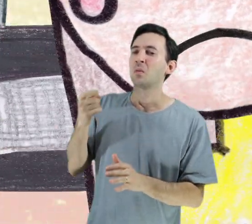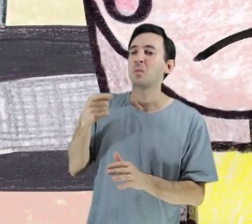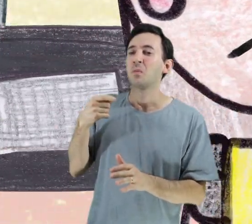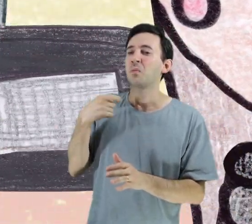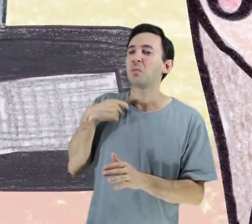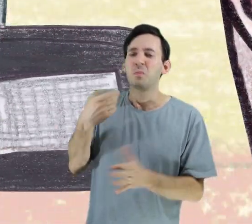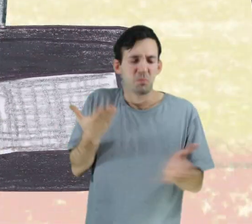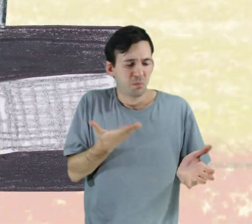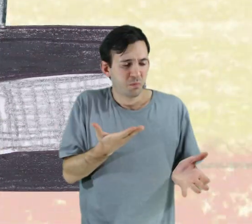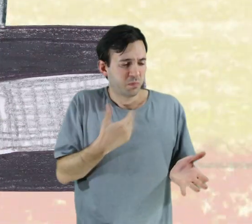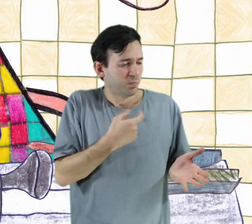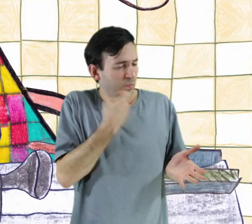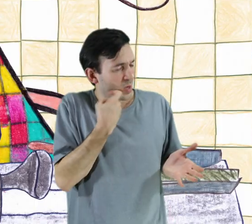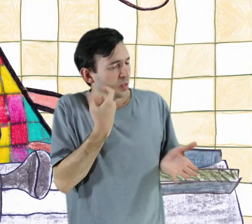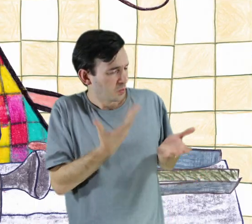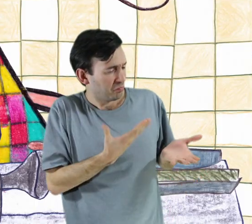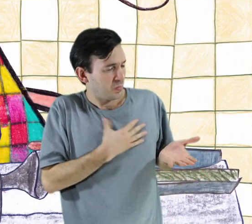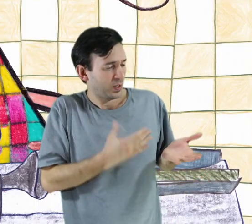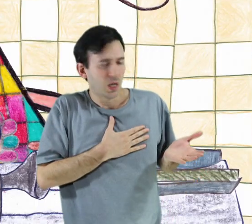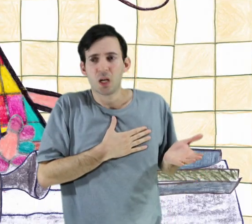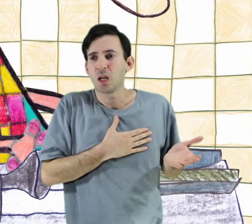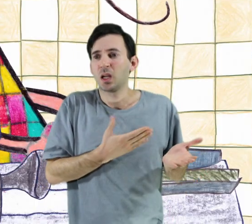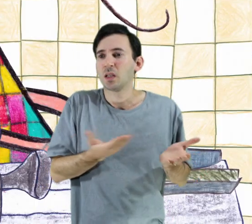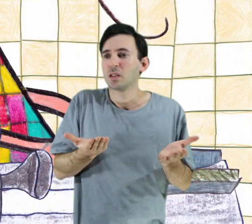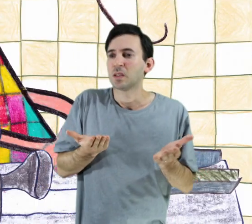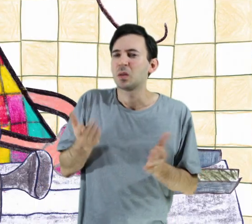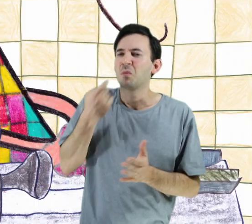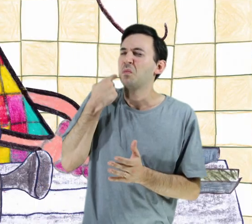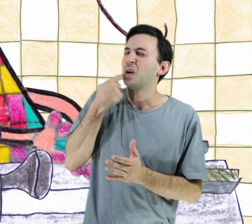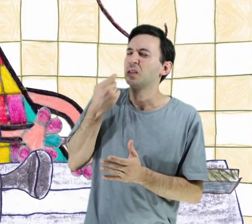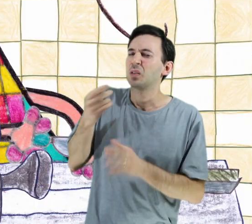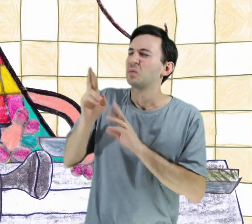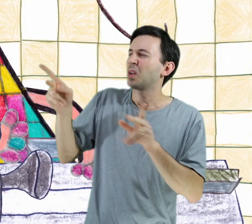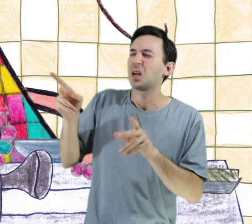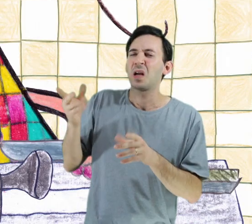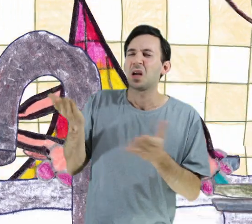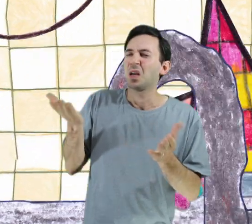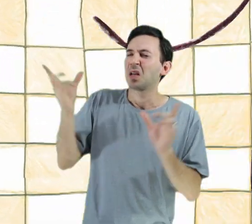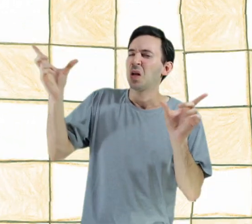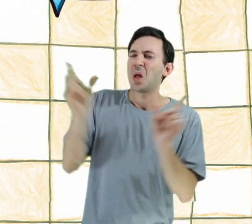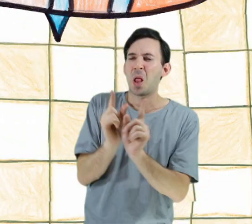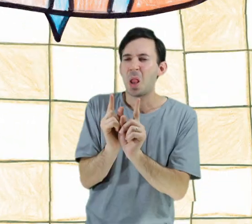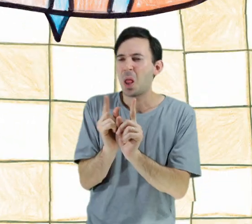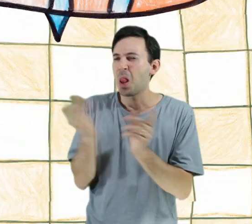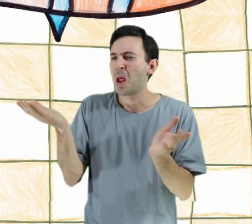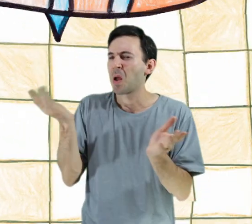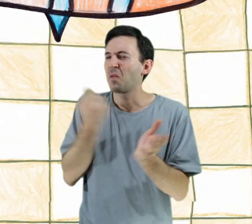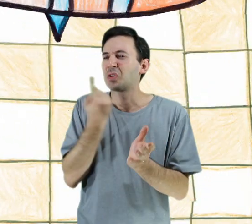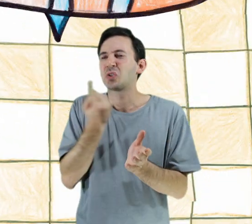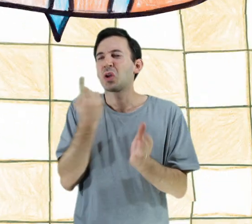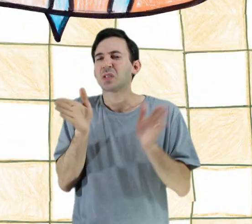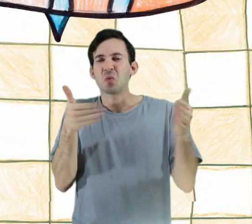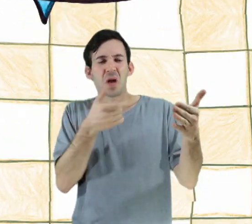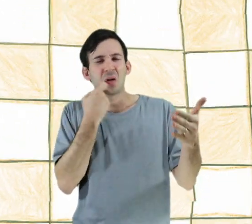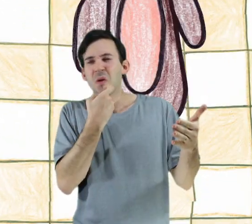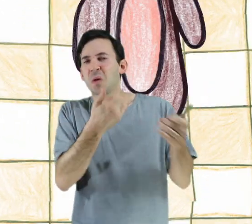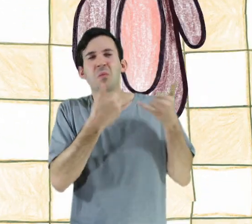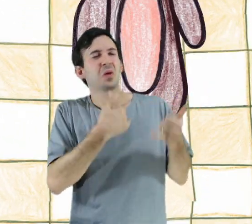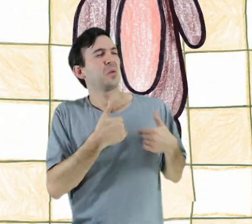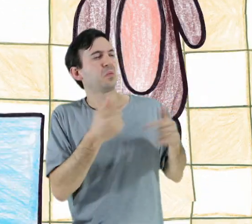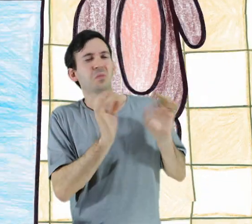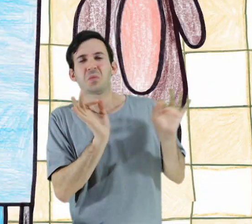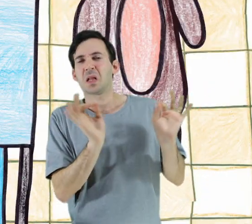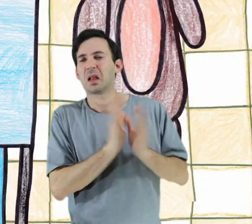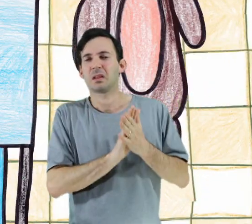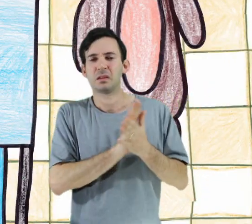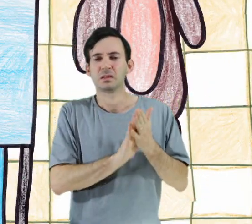mesmo pedido para sua mãe. Ela respondeu: Que tal um peixe, minha filha? O peixe é o contrário do urso. Pequeno,